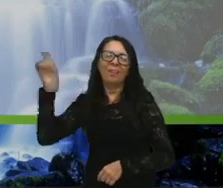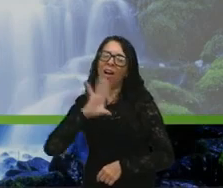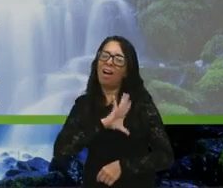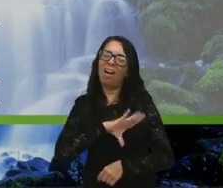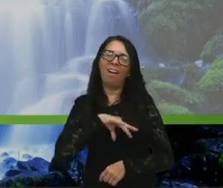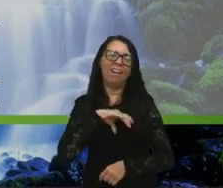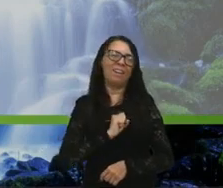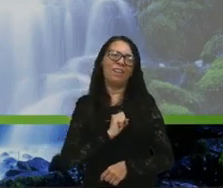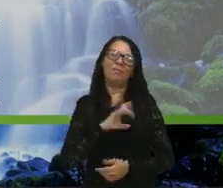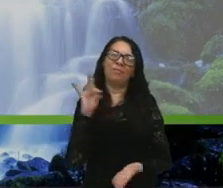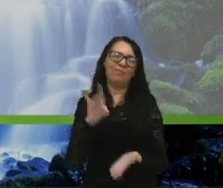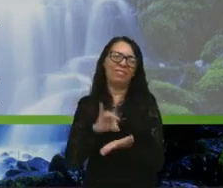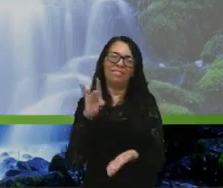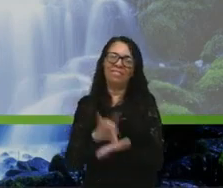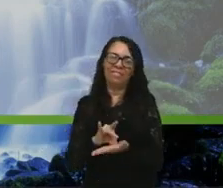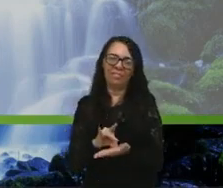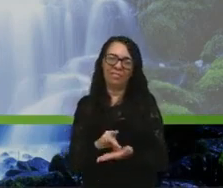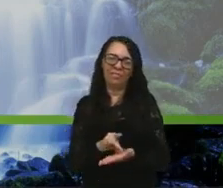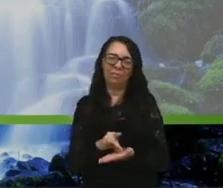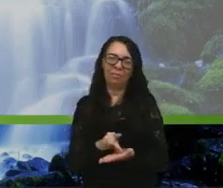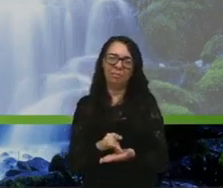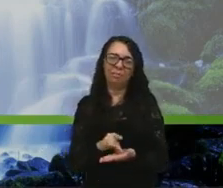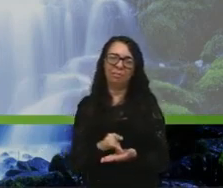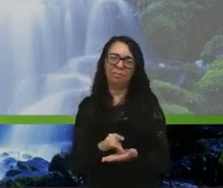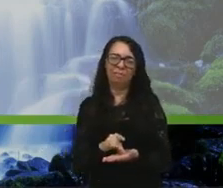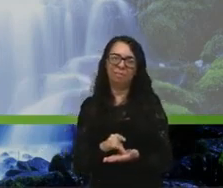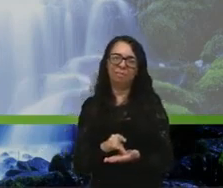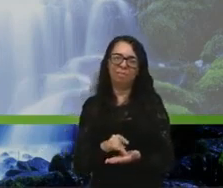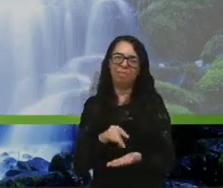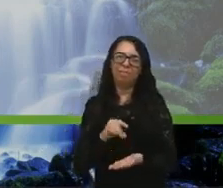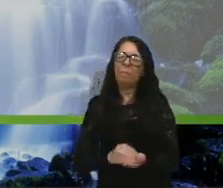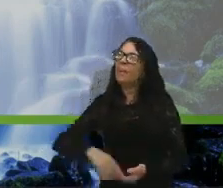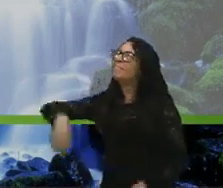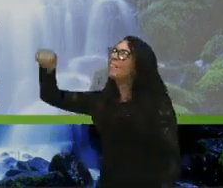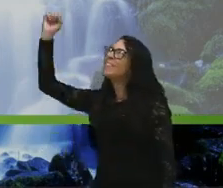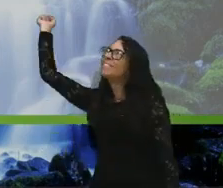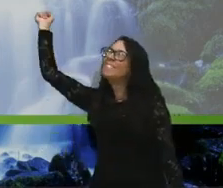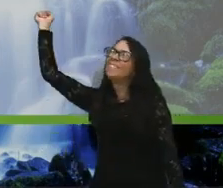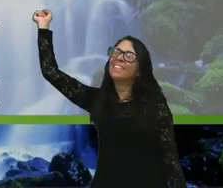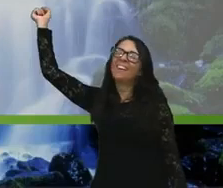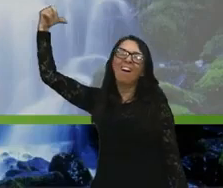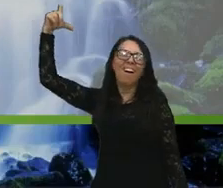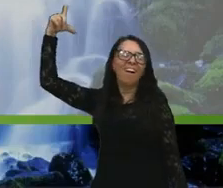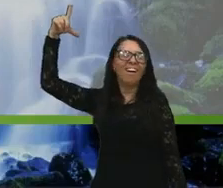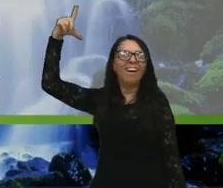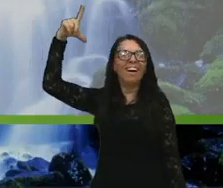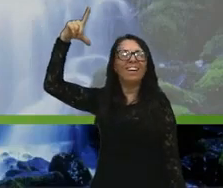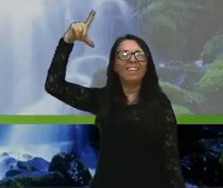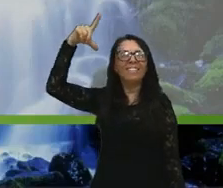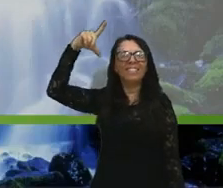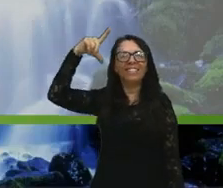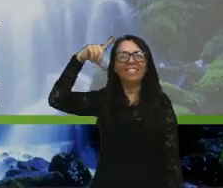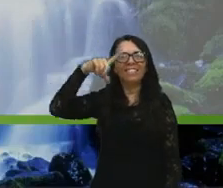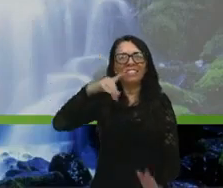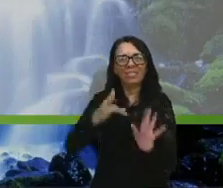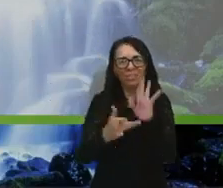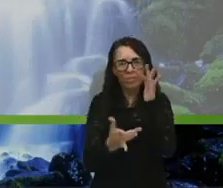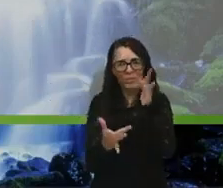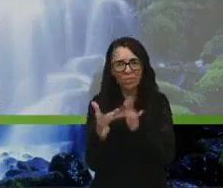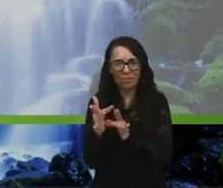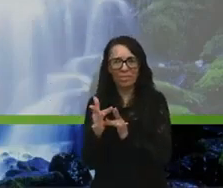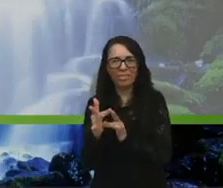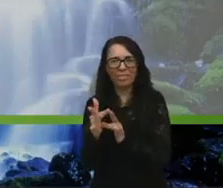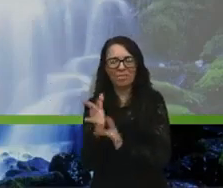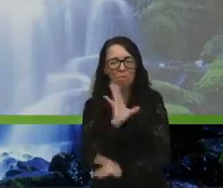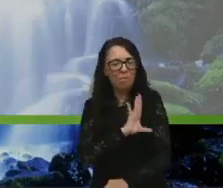Que você tenha uma ótima semana. Que a graça de Jesus, o amor de Deus,